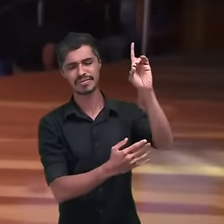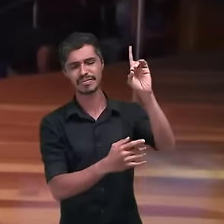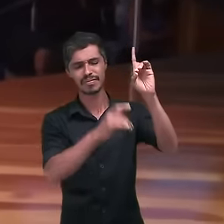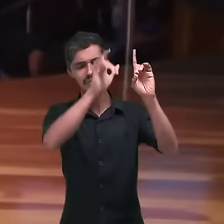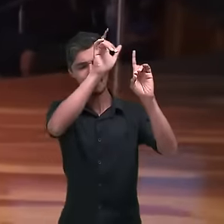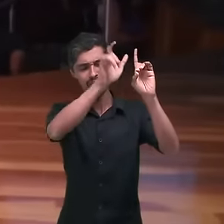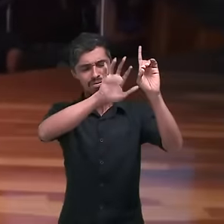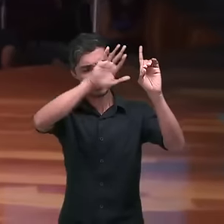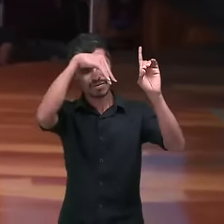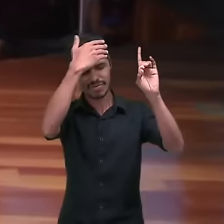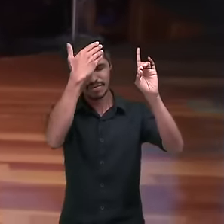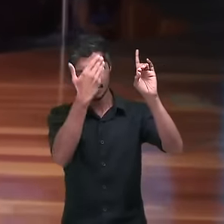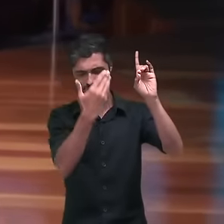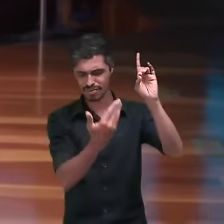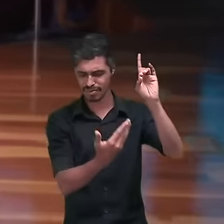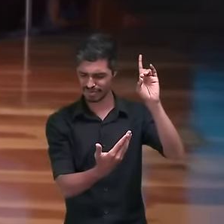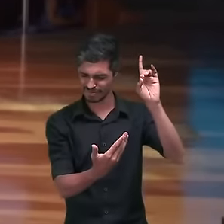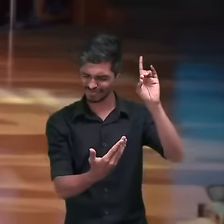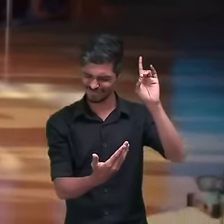vou ao